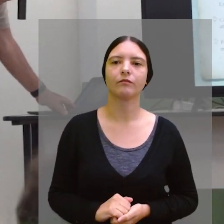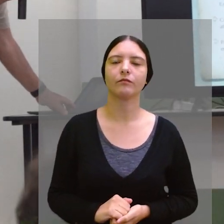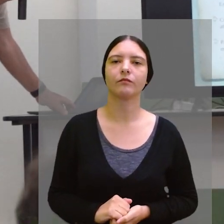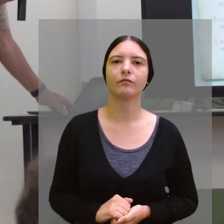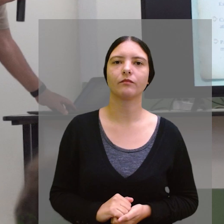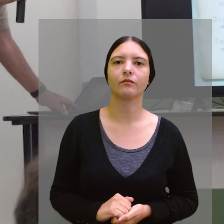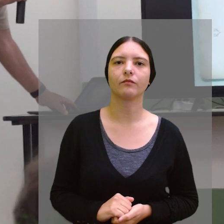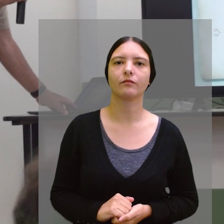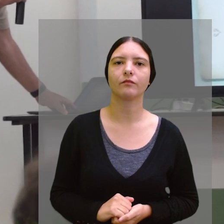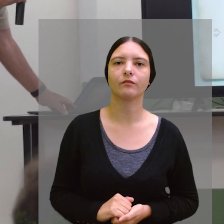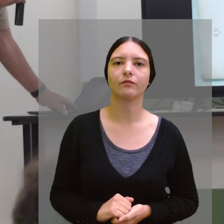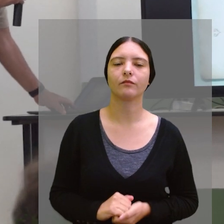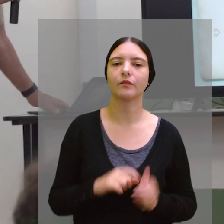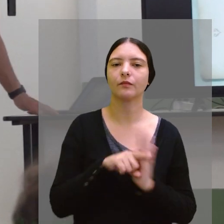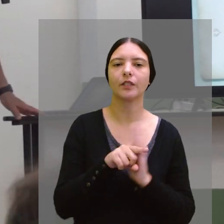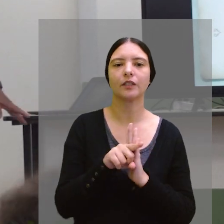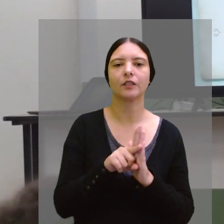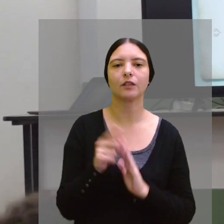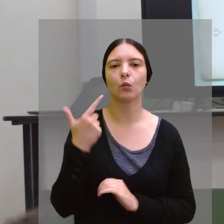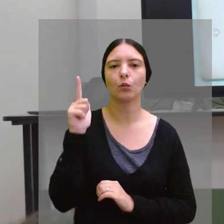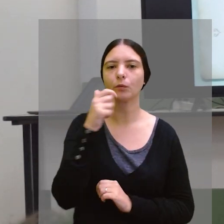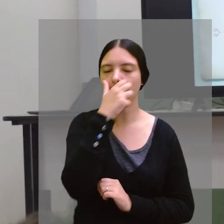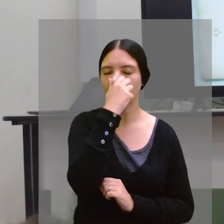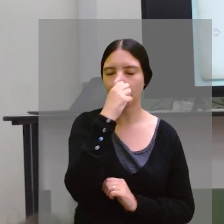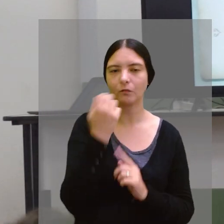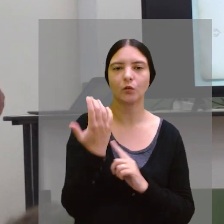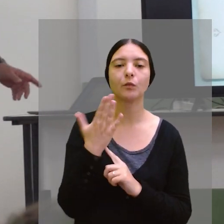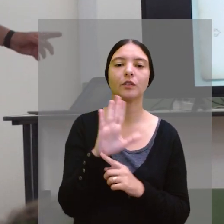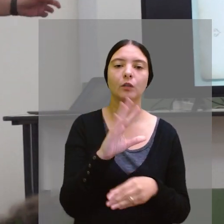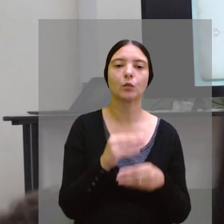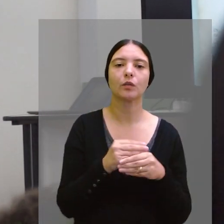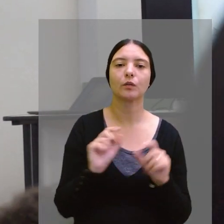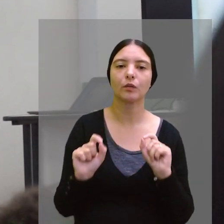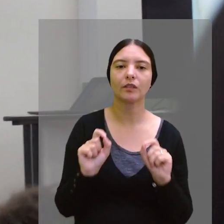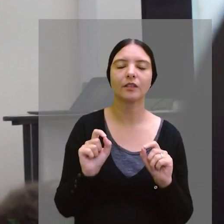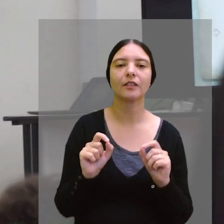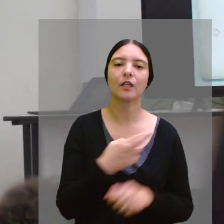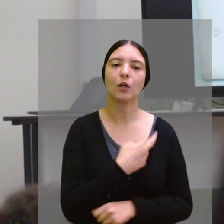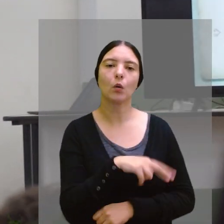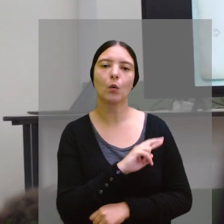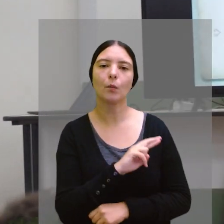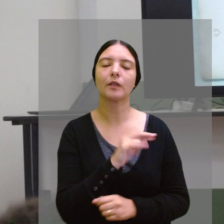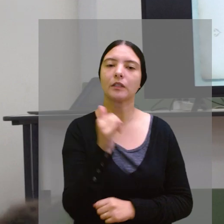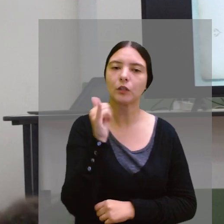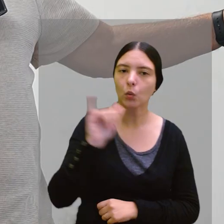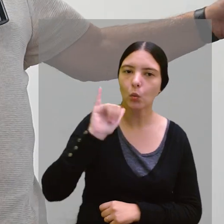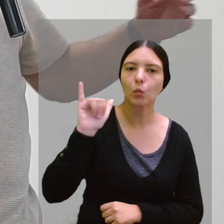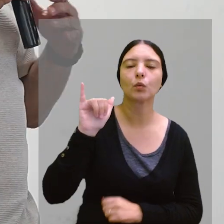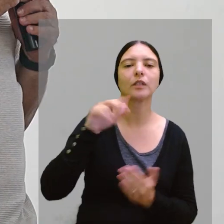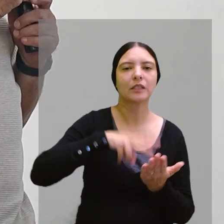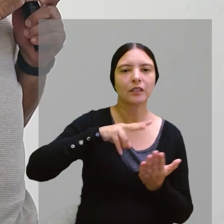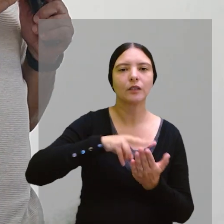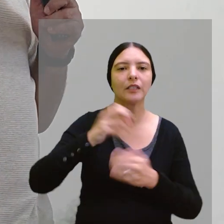Aqui tem uma outra pesquisa e eu vou chegar aqui à conclusão que a leitura de romances, contos e poemas são pílulas